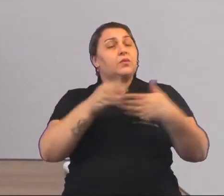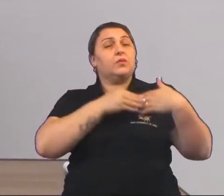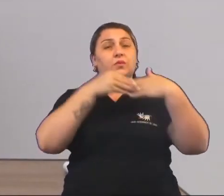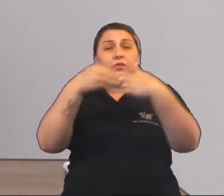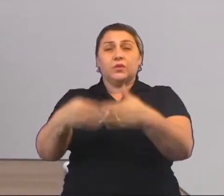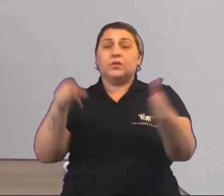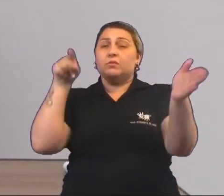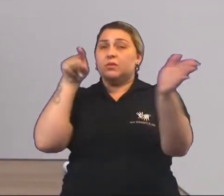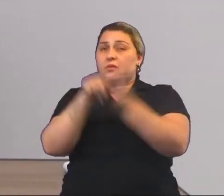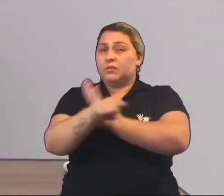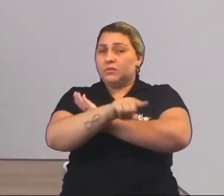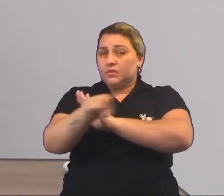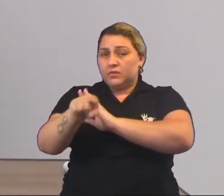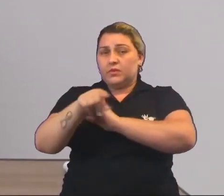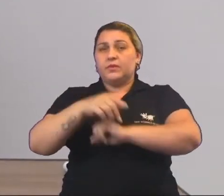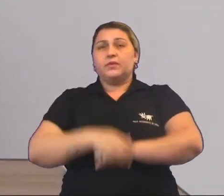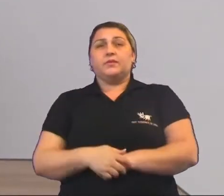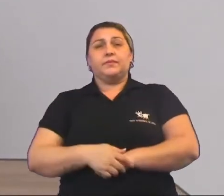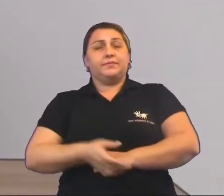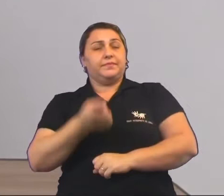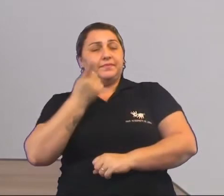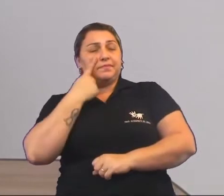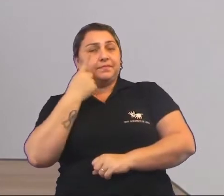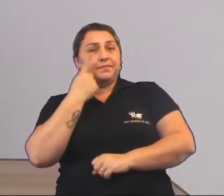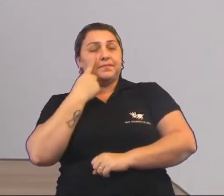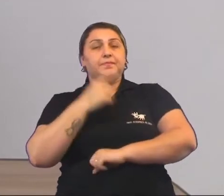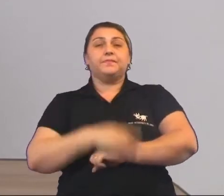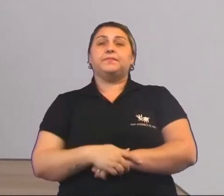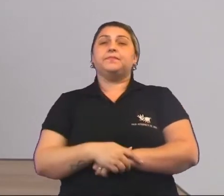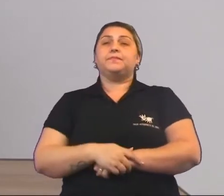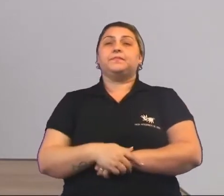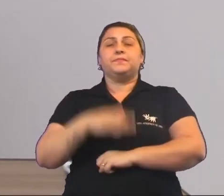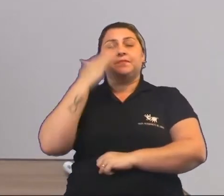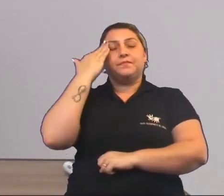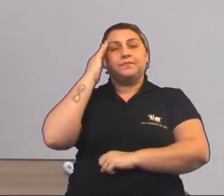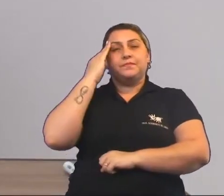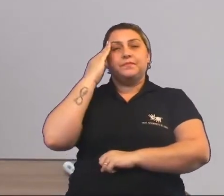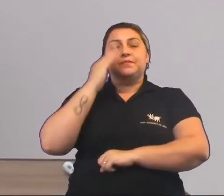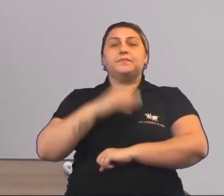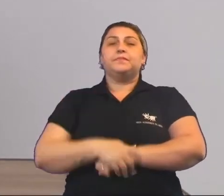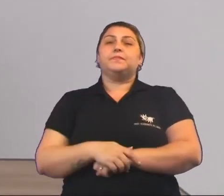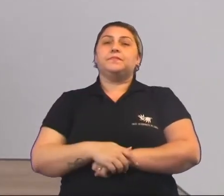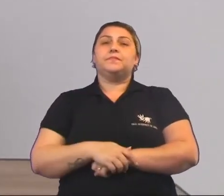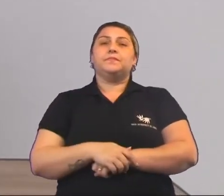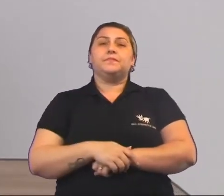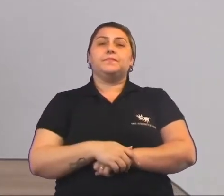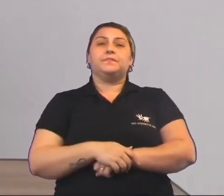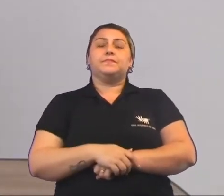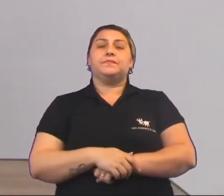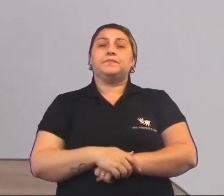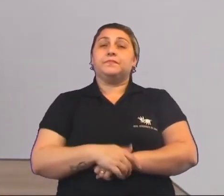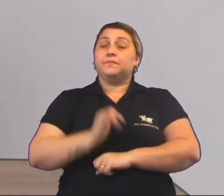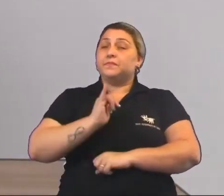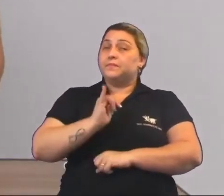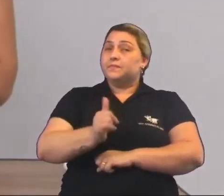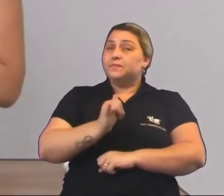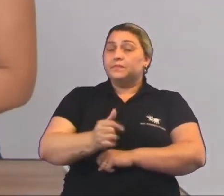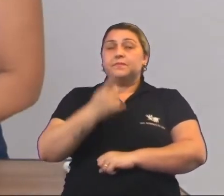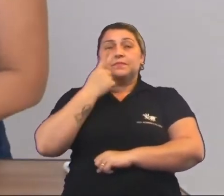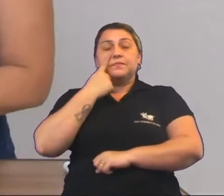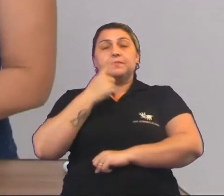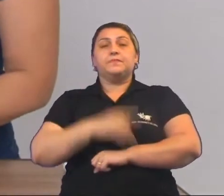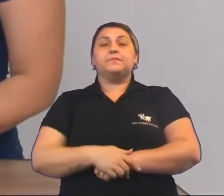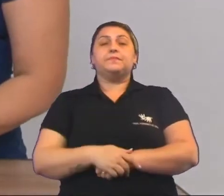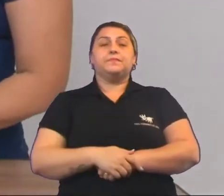trouxe perguntinhas aqui para vocês. Vamos lá, vamos a uma compreensão, a uma interpretação dessa fábula. Observem aqui